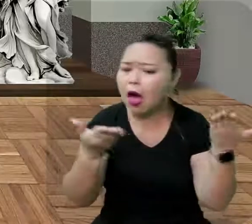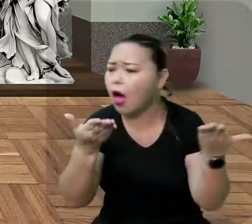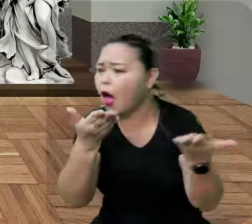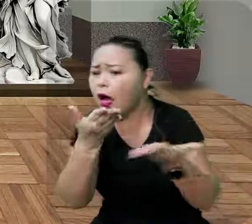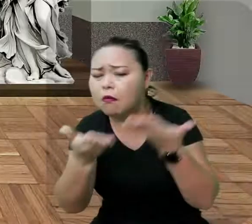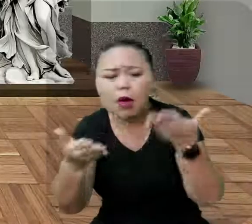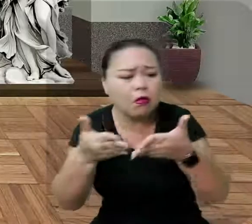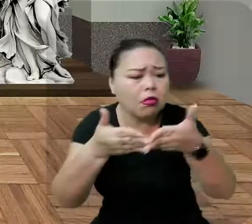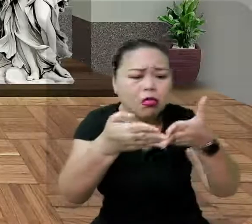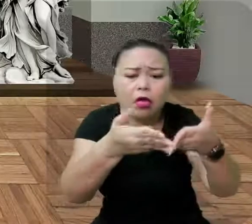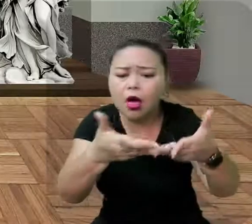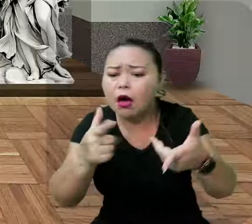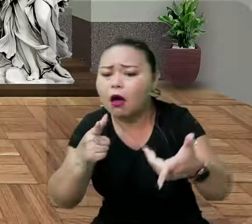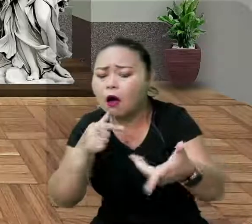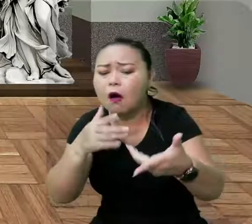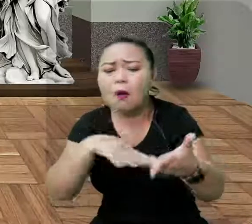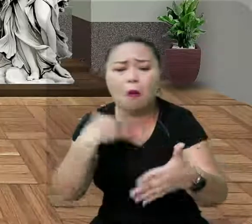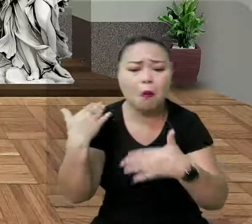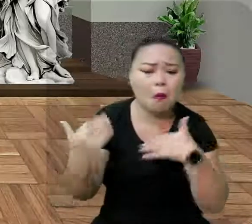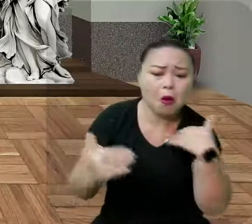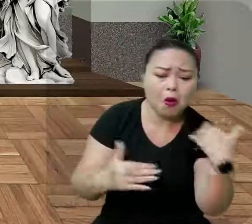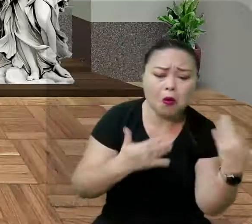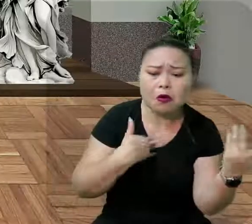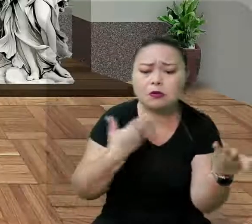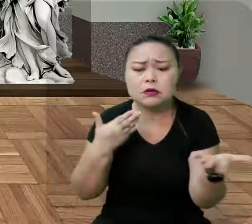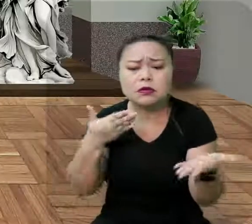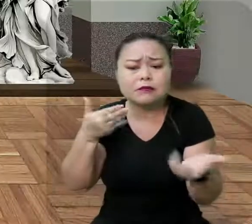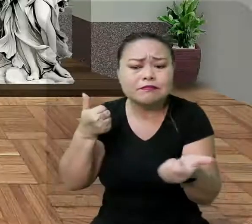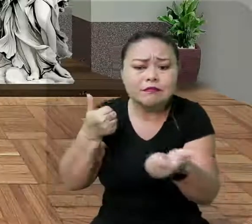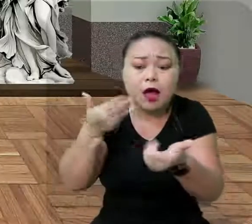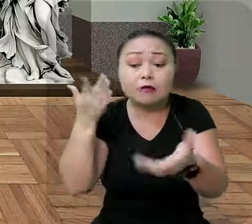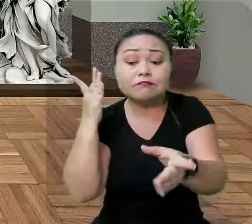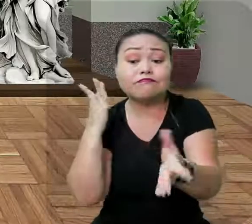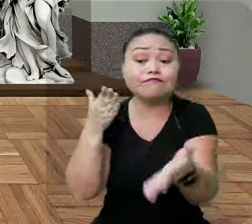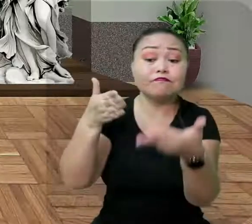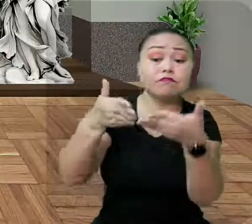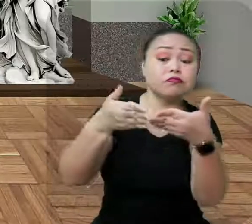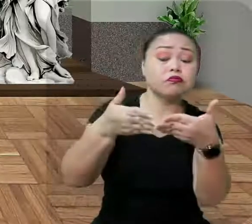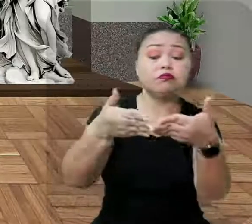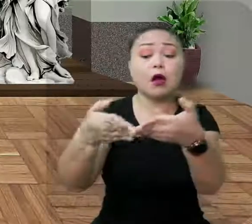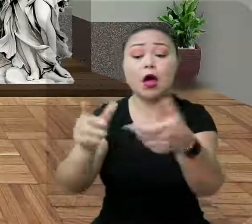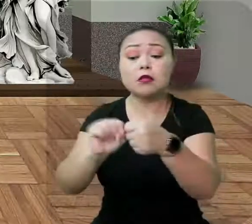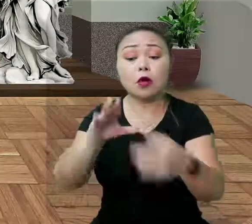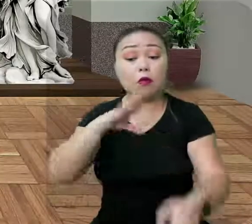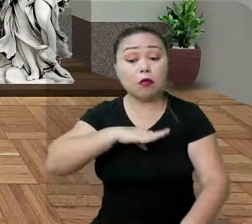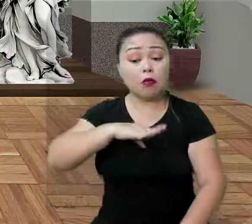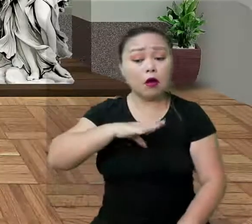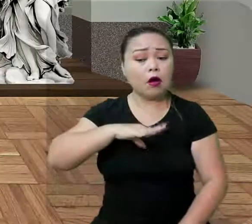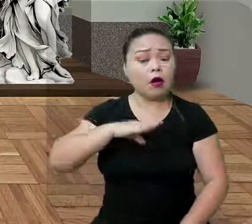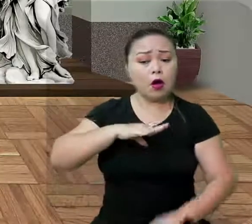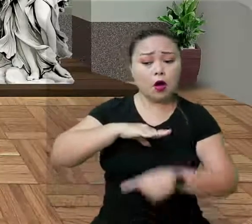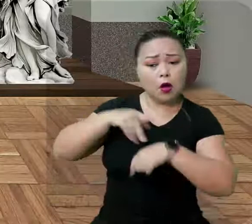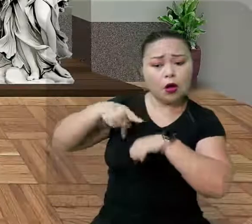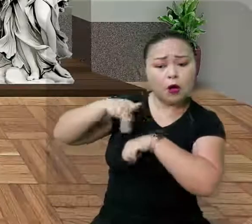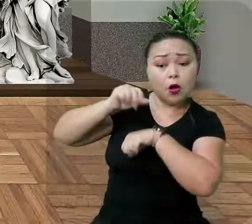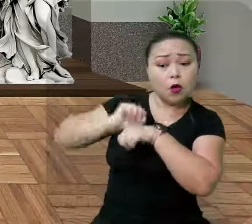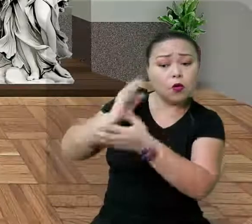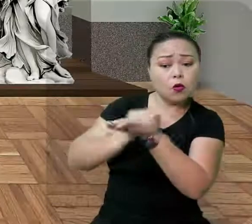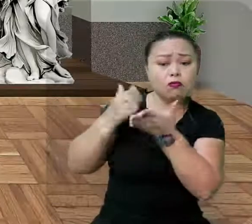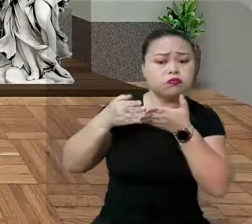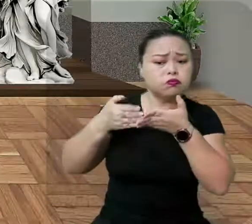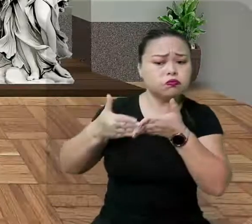perderam Há muitos morreram na tentativa de descoberta os portugueses começaram a